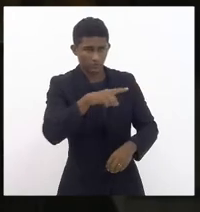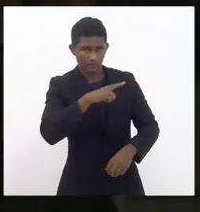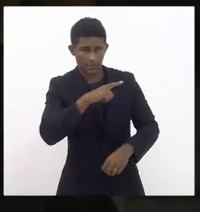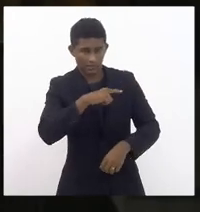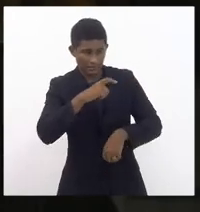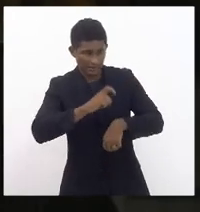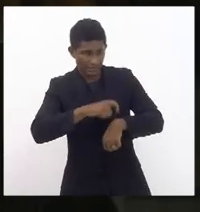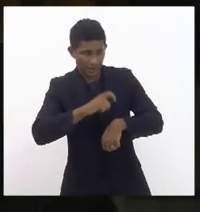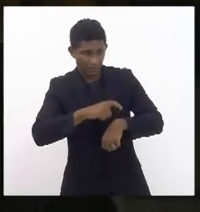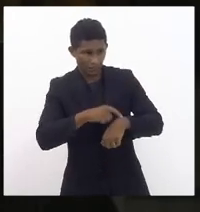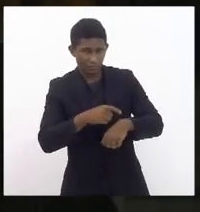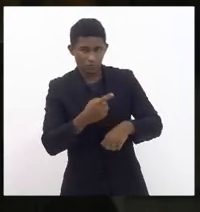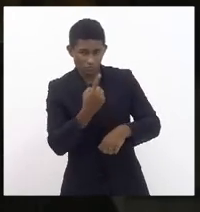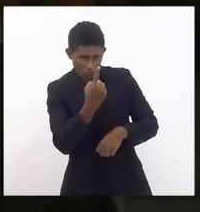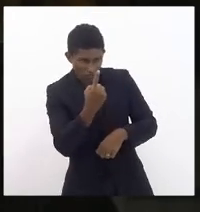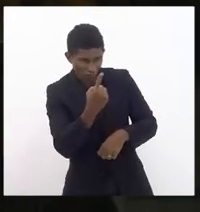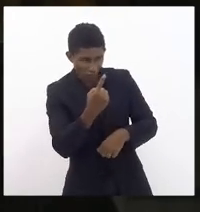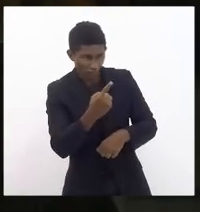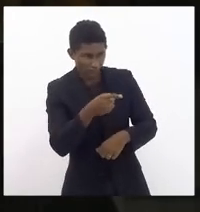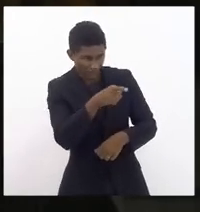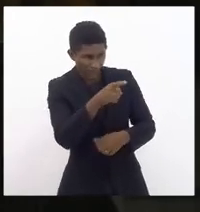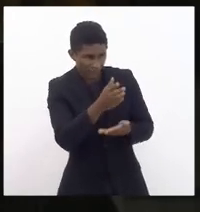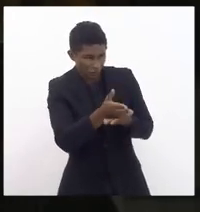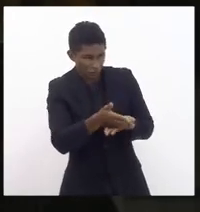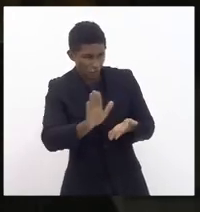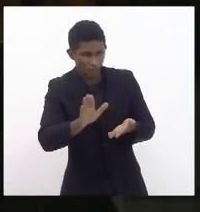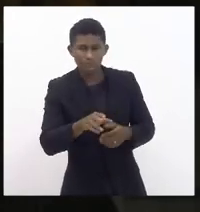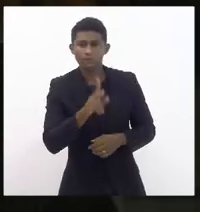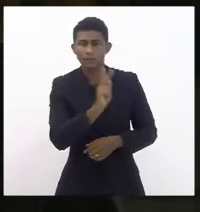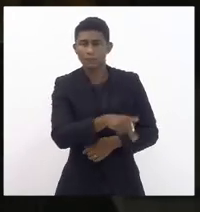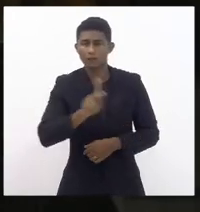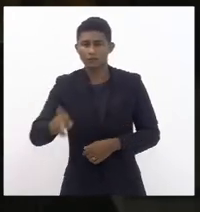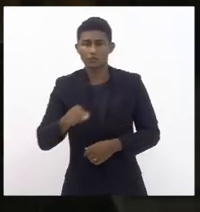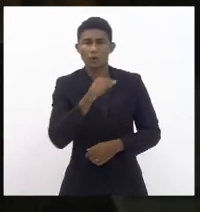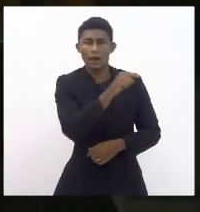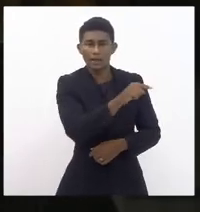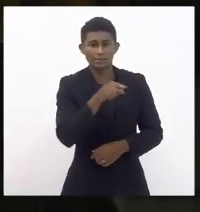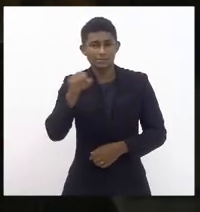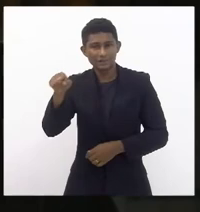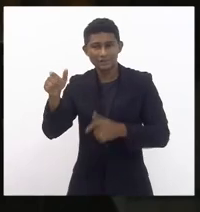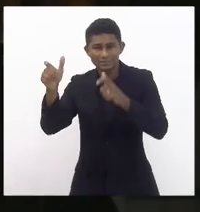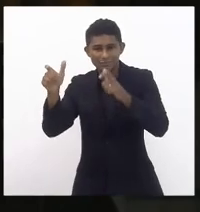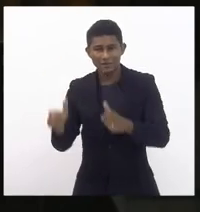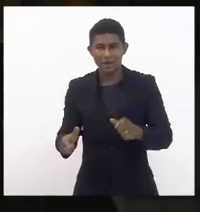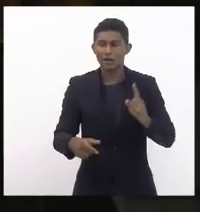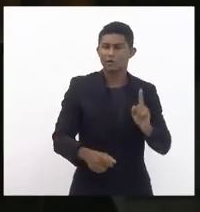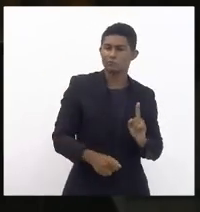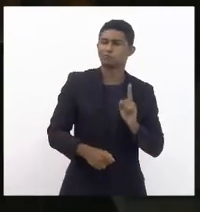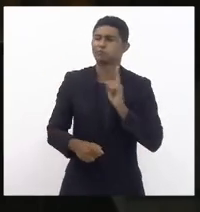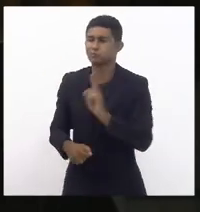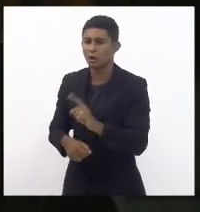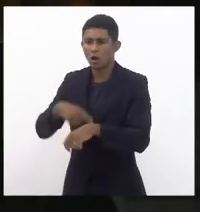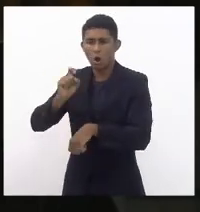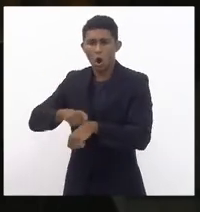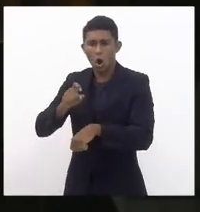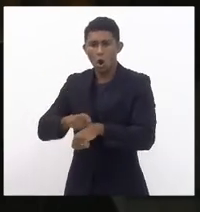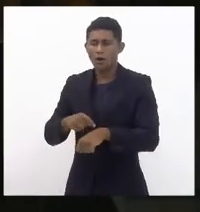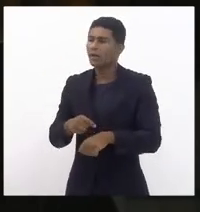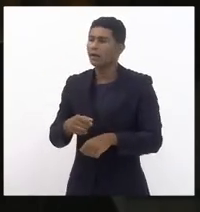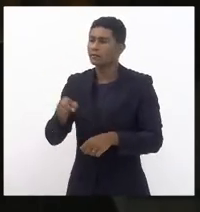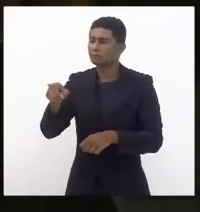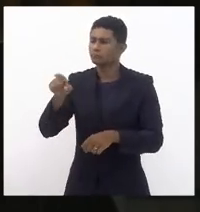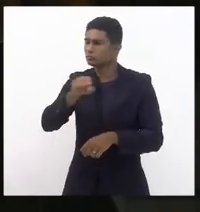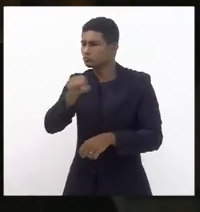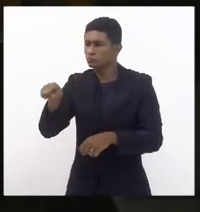sobrando esse professor não precisaria se apresentar na regional para pegar essa carga horária e que essa sede